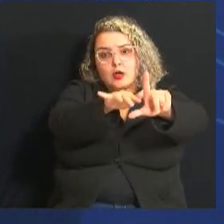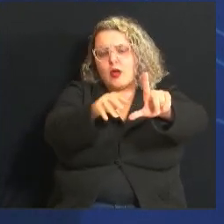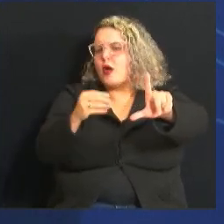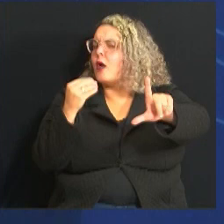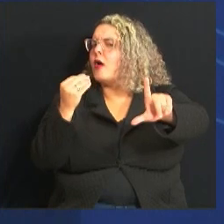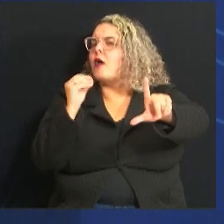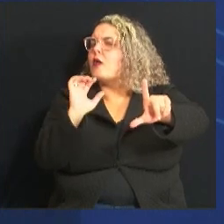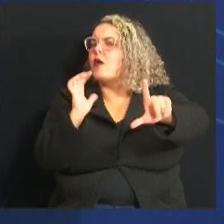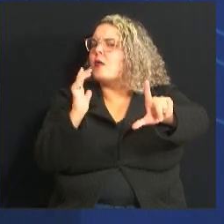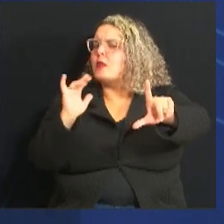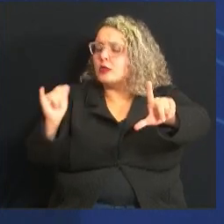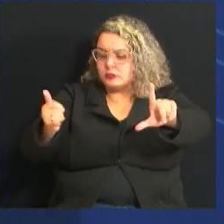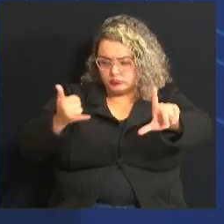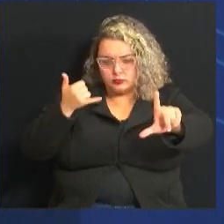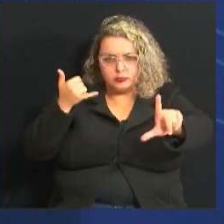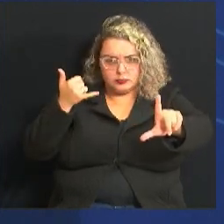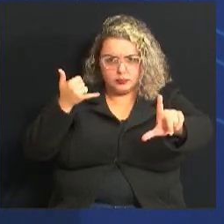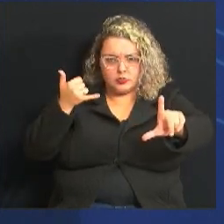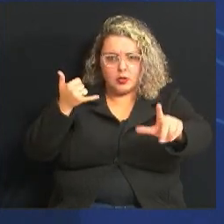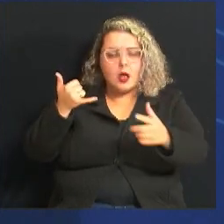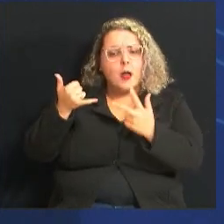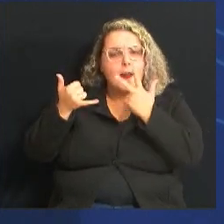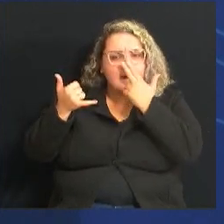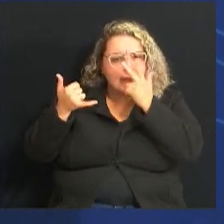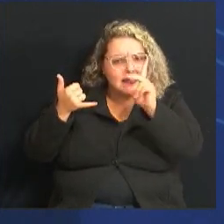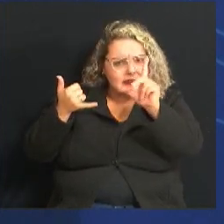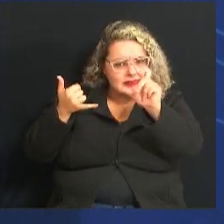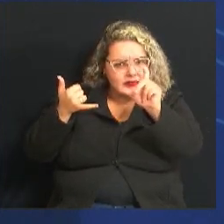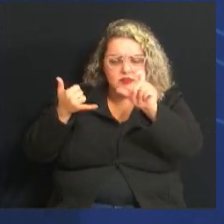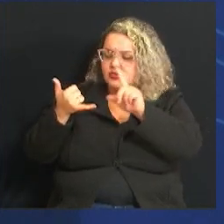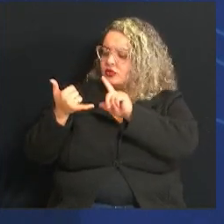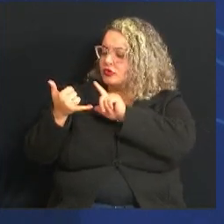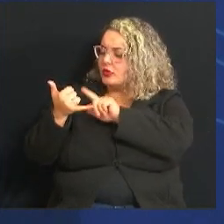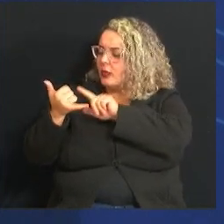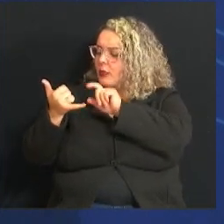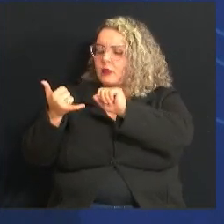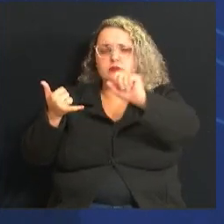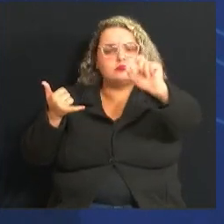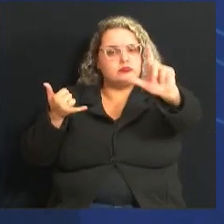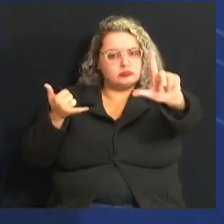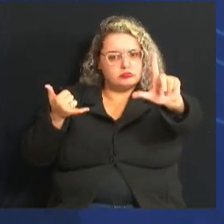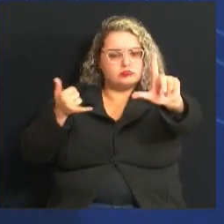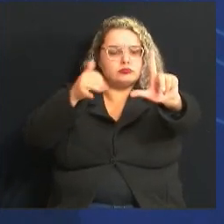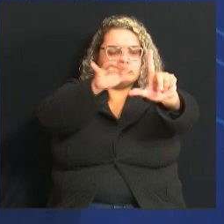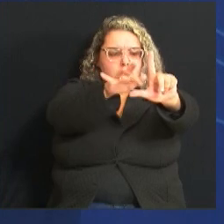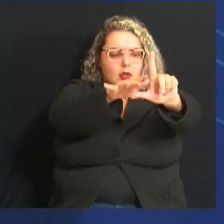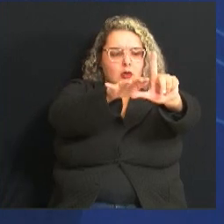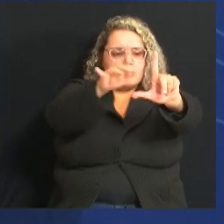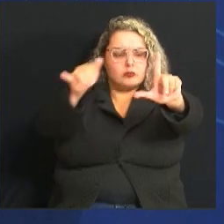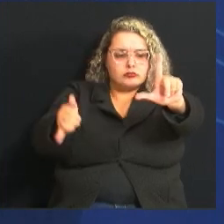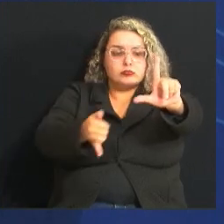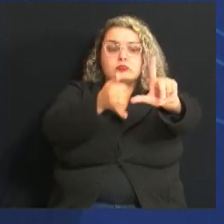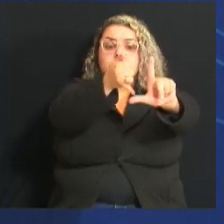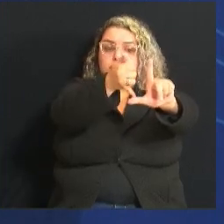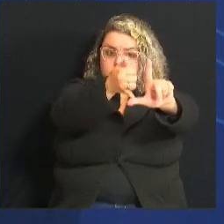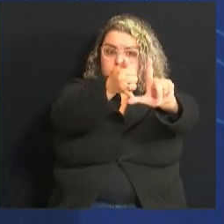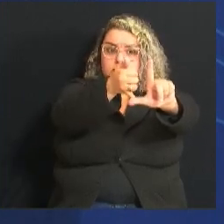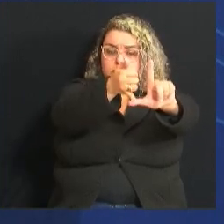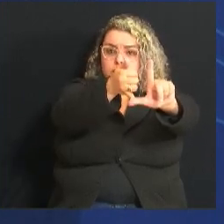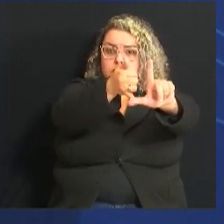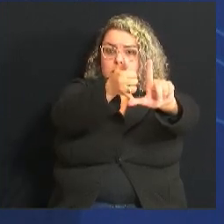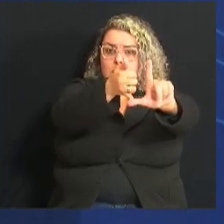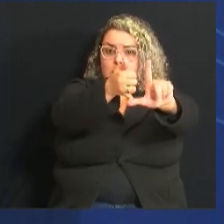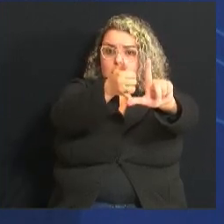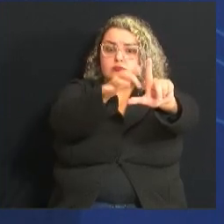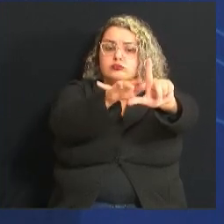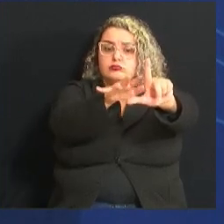Code. Está com o seu celular aí perto? Pegue o celular, abre a câmera, como se fosse tirar uma foto mesmo, só que você vai apontar aqui,